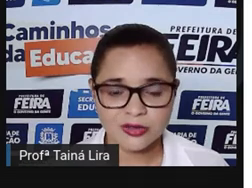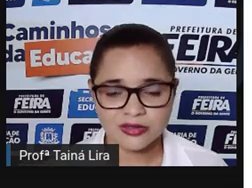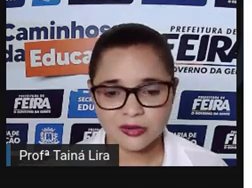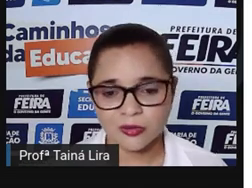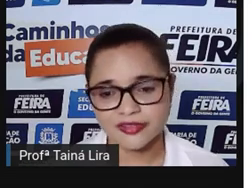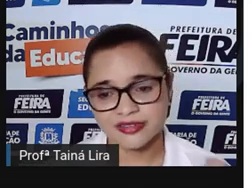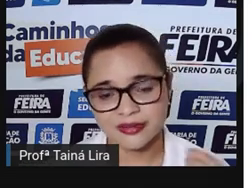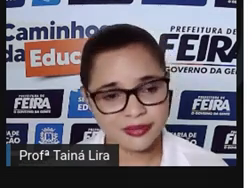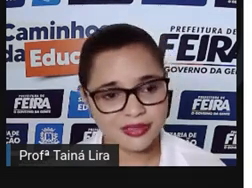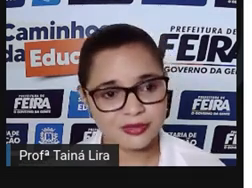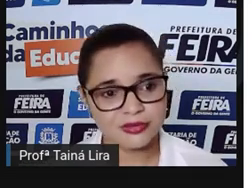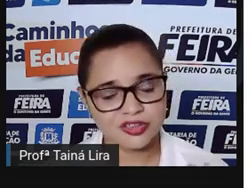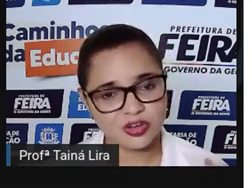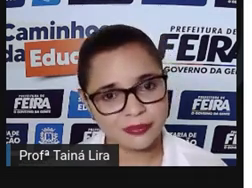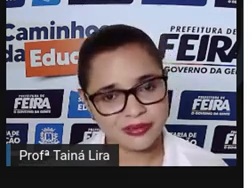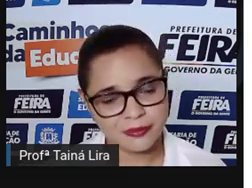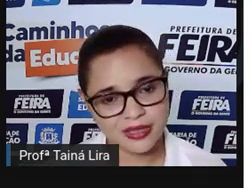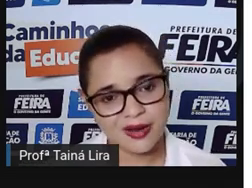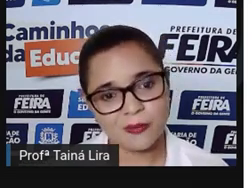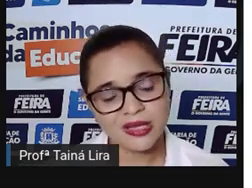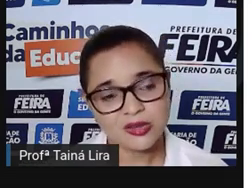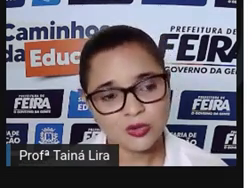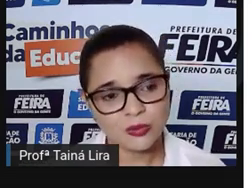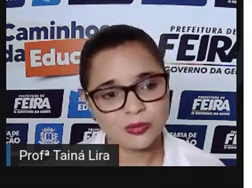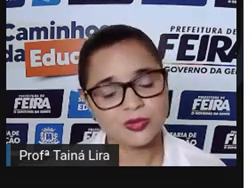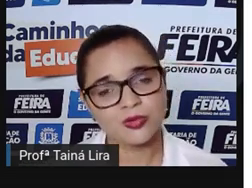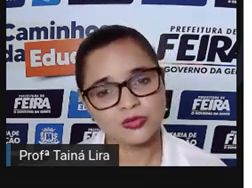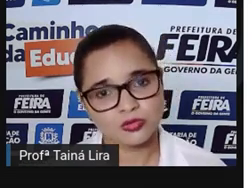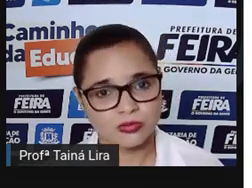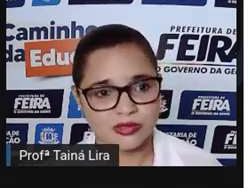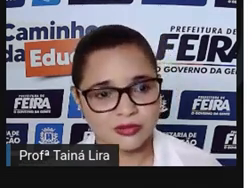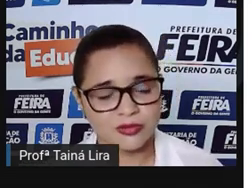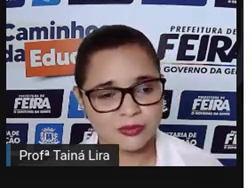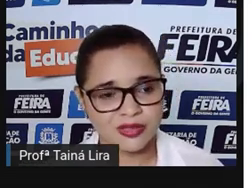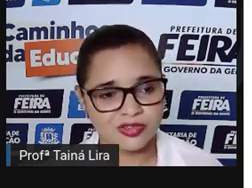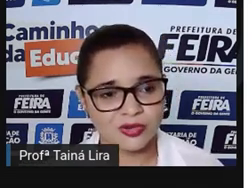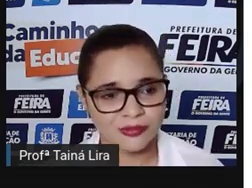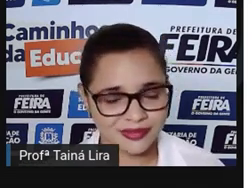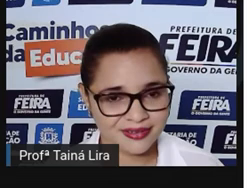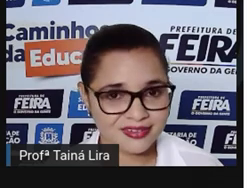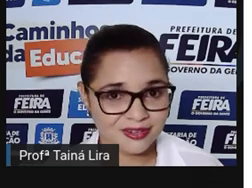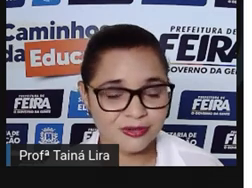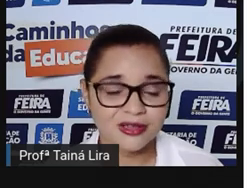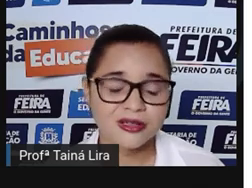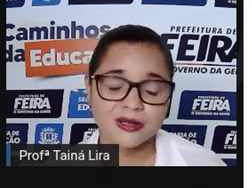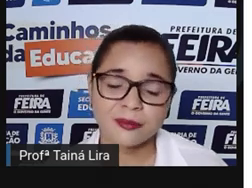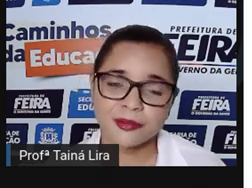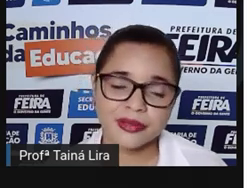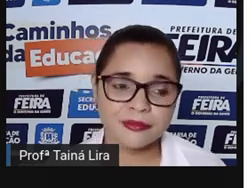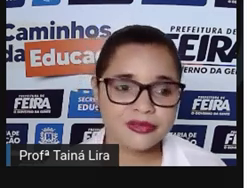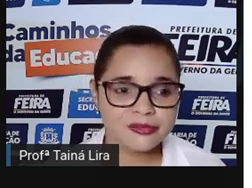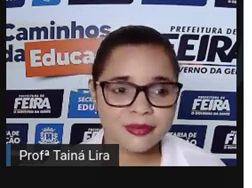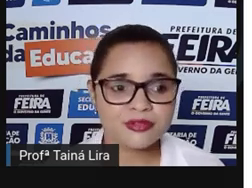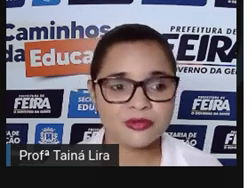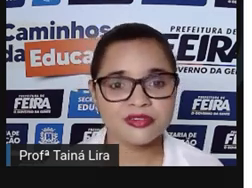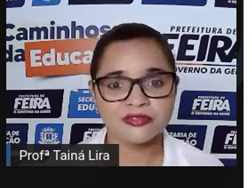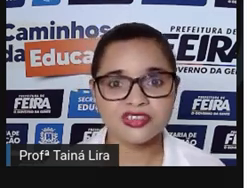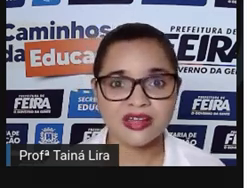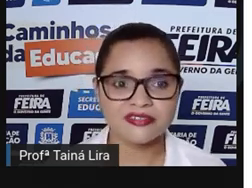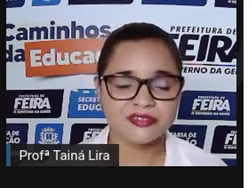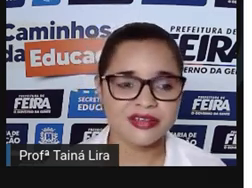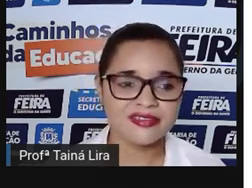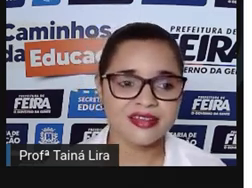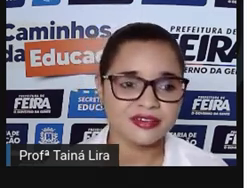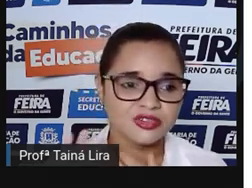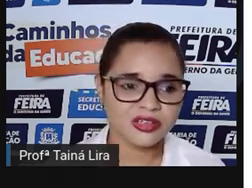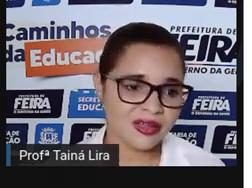E outra coisa também, que durante a pandemia aumentou muito o consumo aí dos meios de comunicação, porque muitas pessoas não